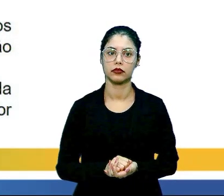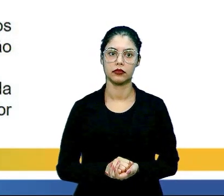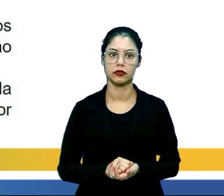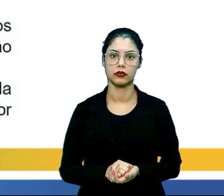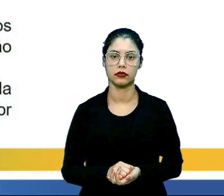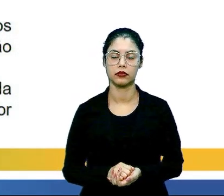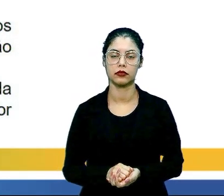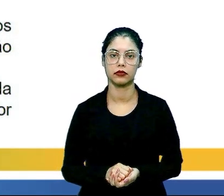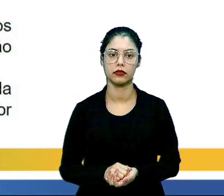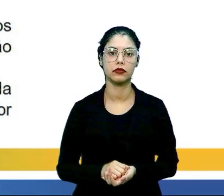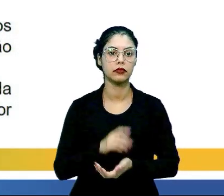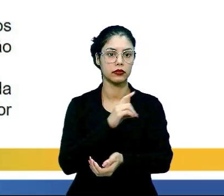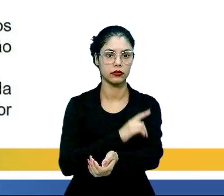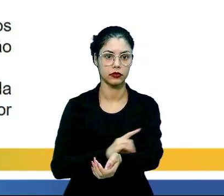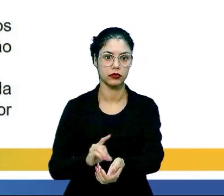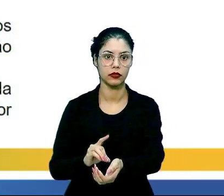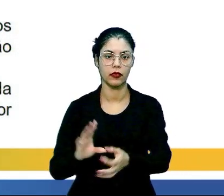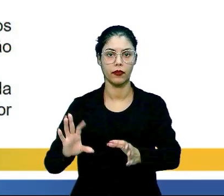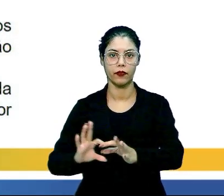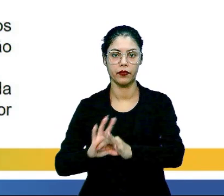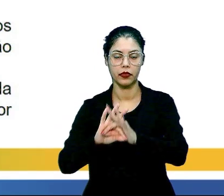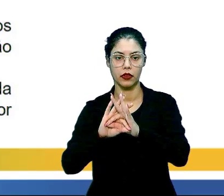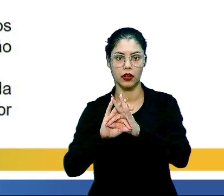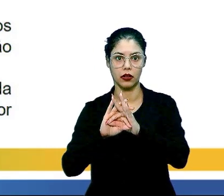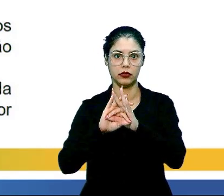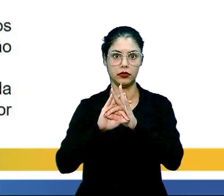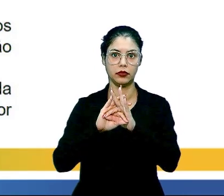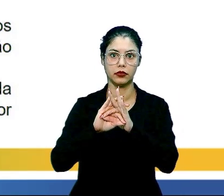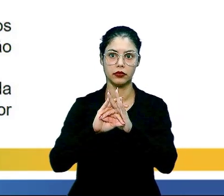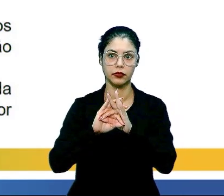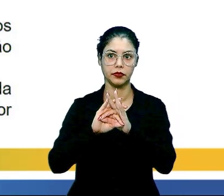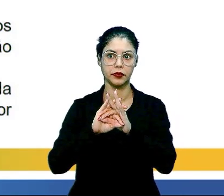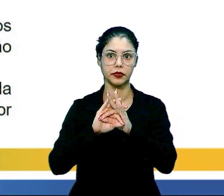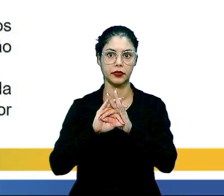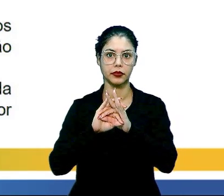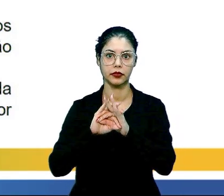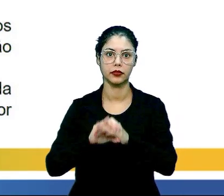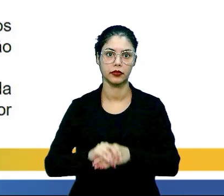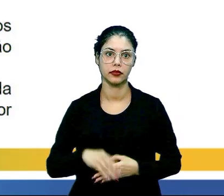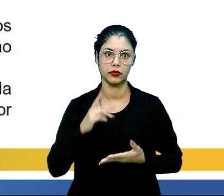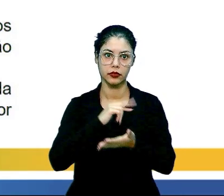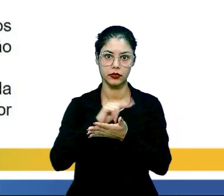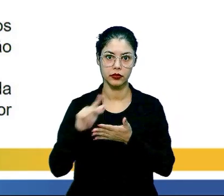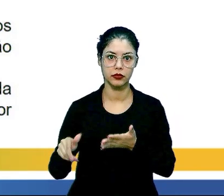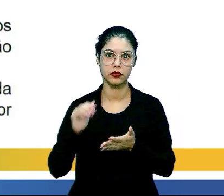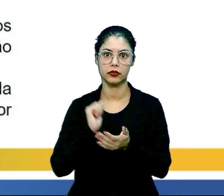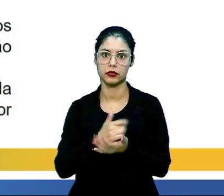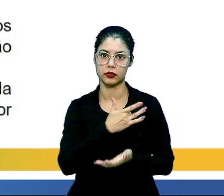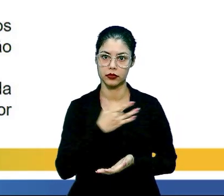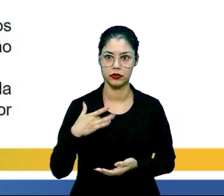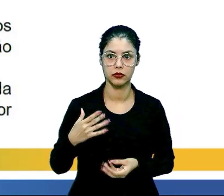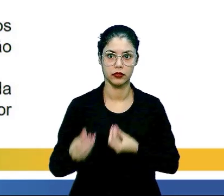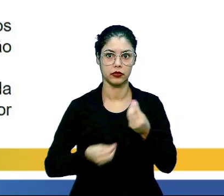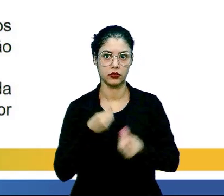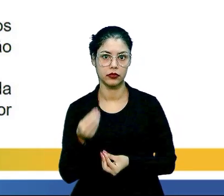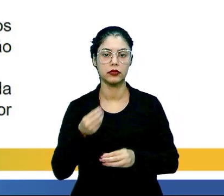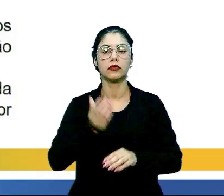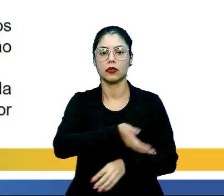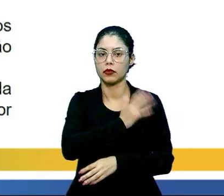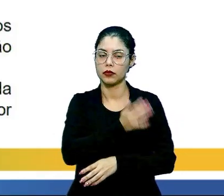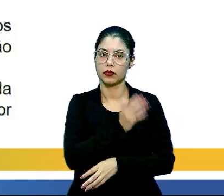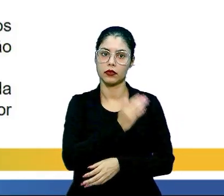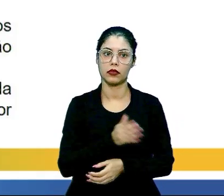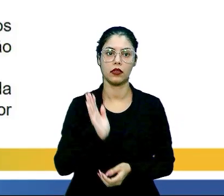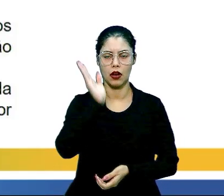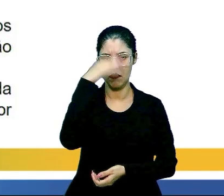que a diabetes está correlacionada, vamos voltar ao texto, ó. Vários problemas de saúde, como diabetes, problemas cardíacos,